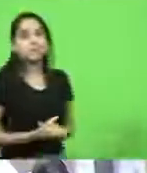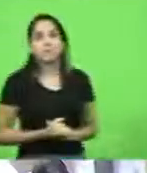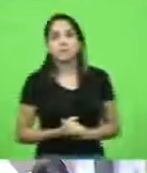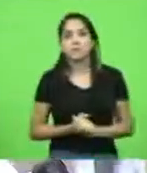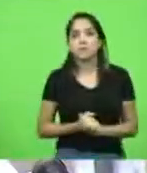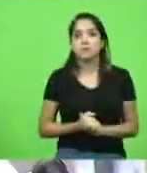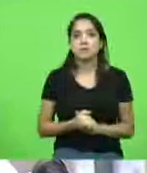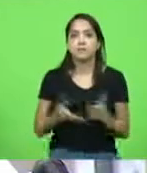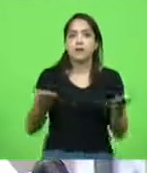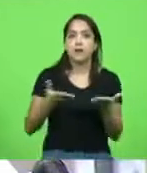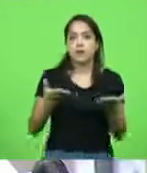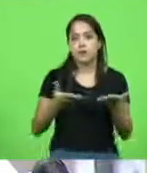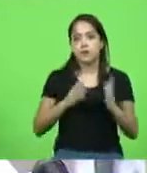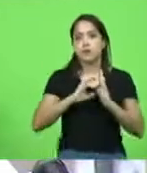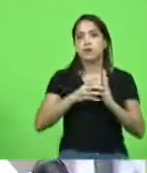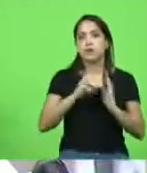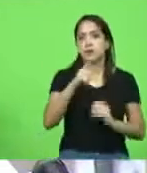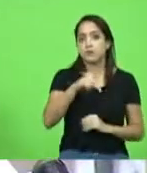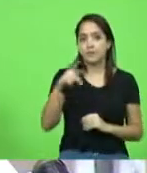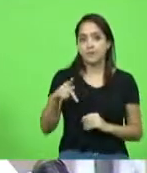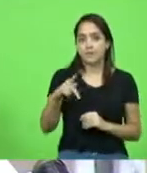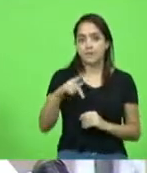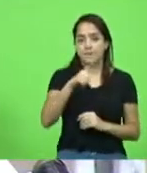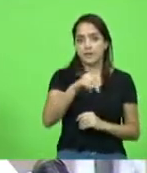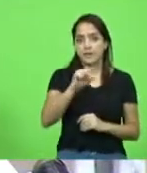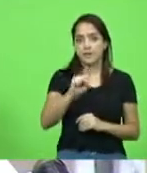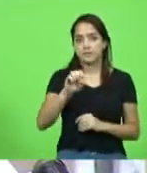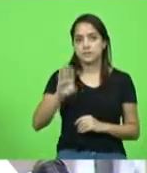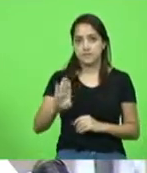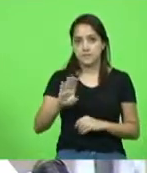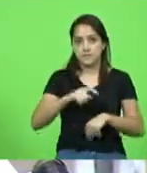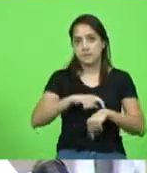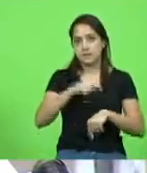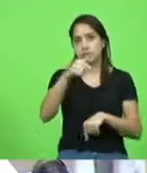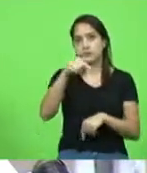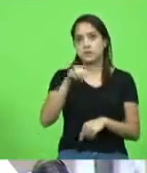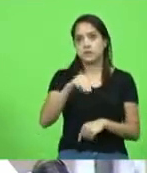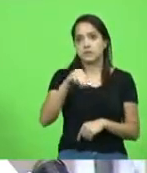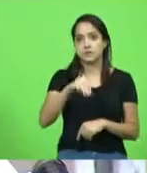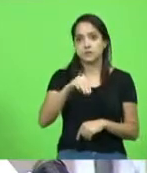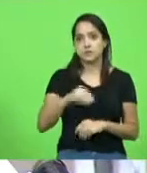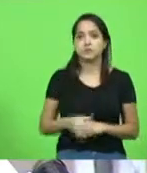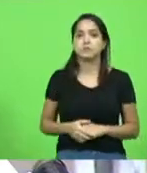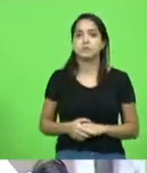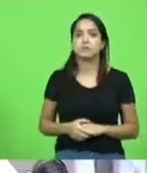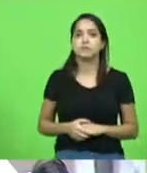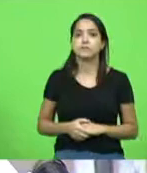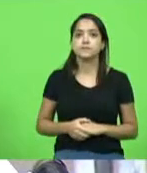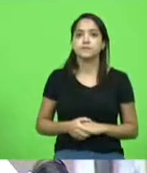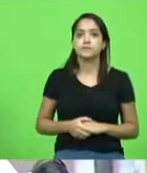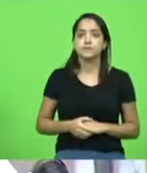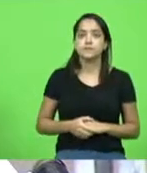gostaria horário agora do PP PSB por sete minutos e trinta segundos Deputado